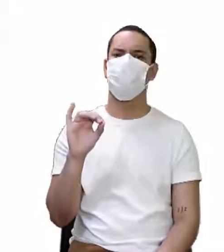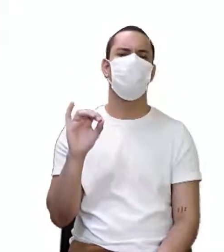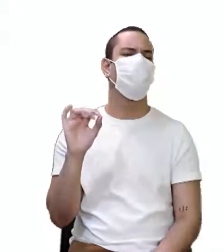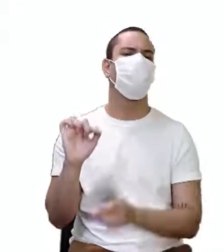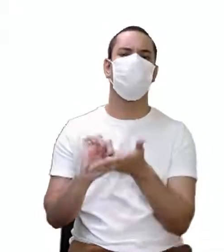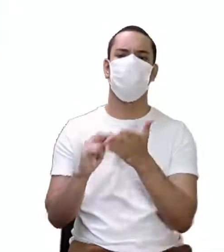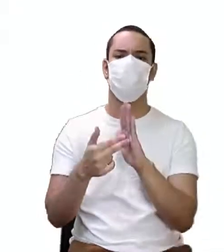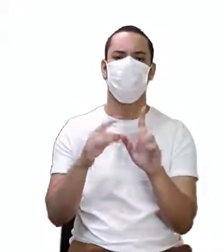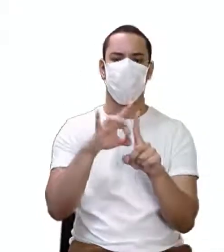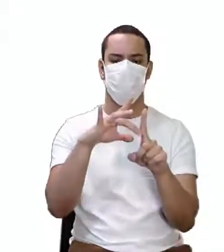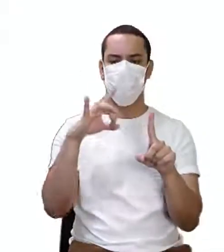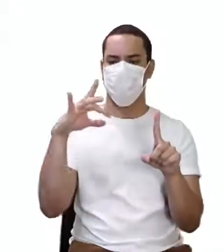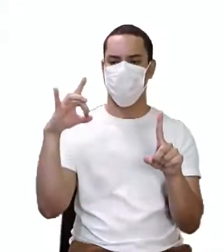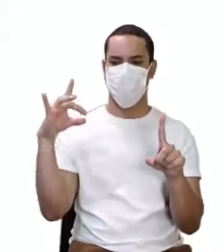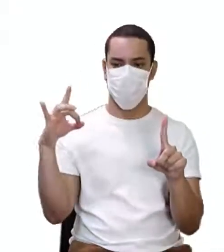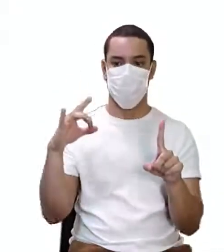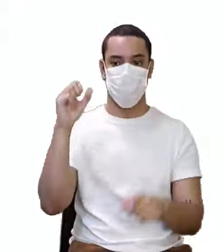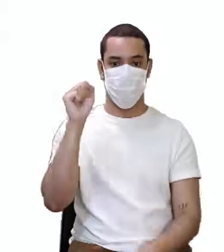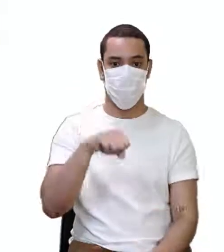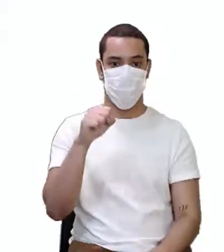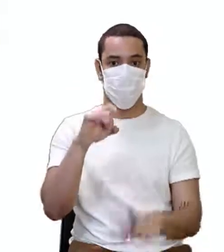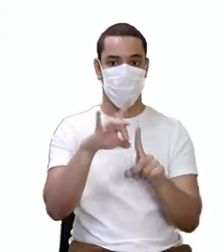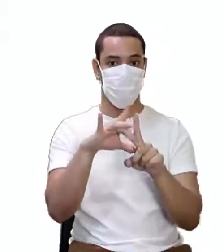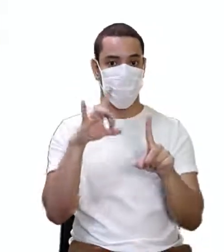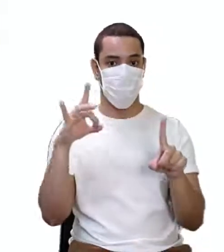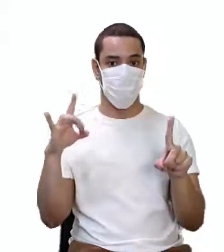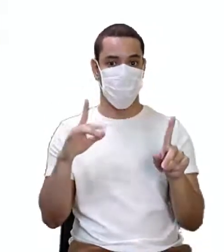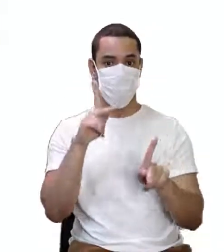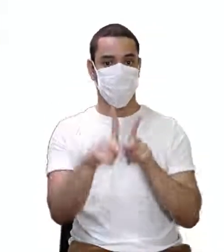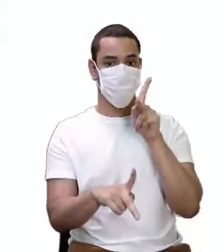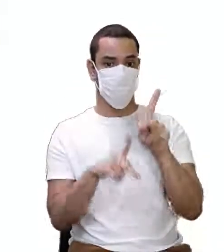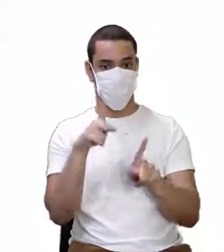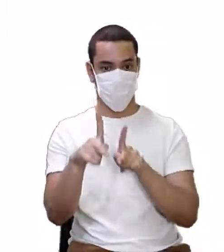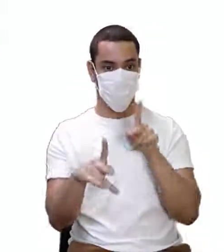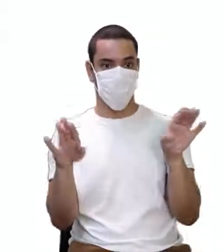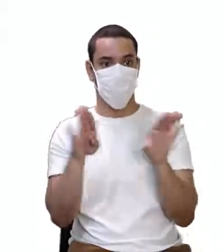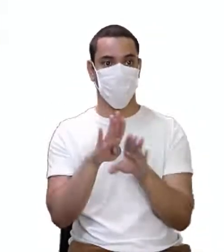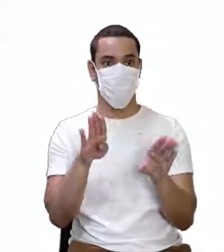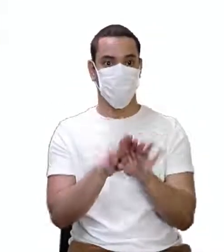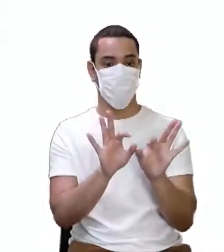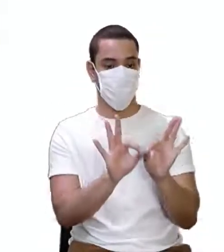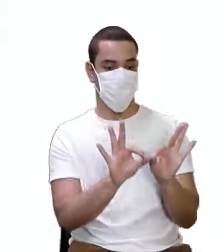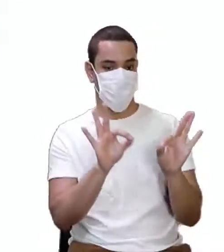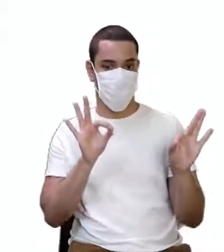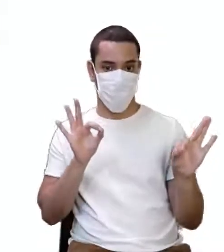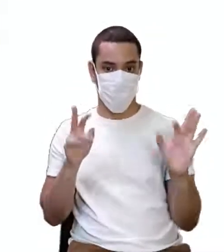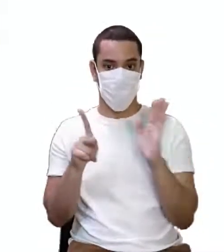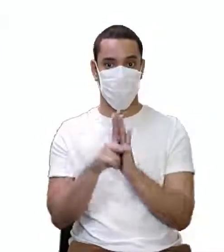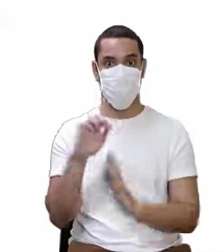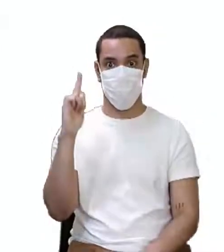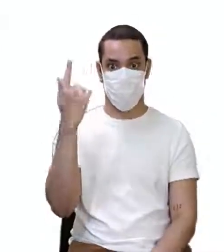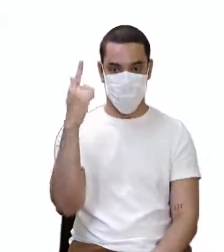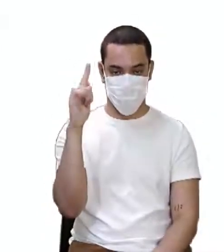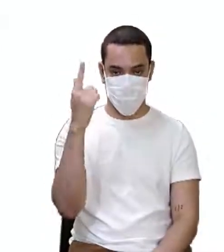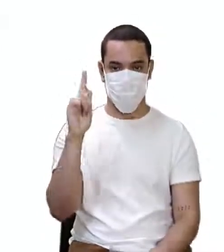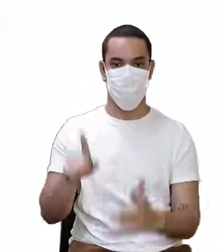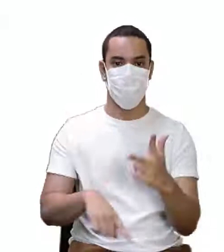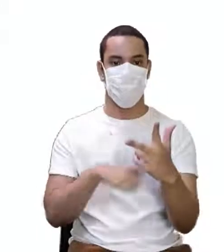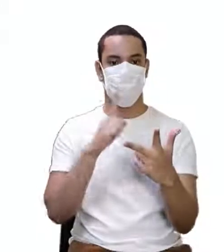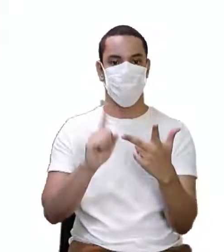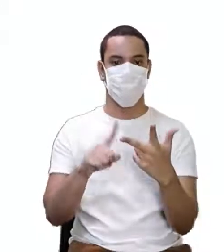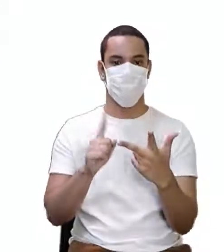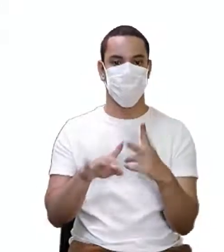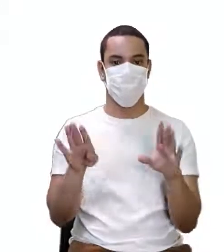Prof, mecanismo de isolamento? Exatamente. Isolamento entre populações, isolamento geográfico,